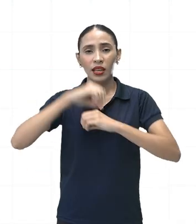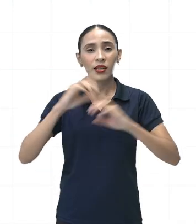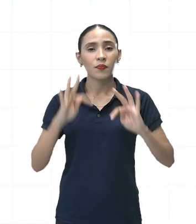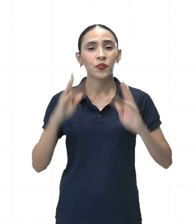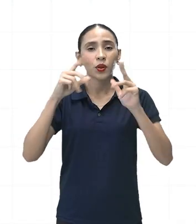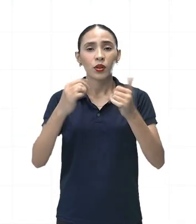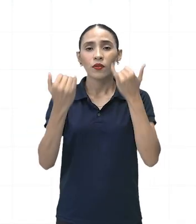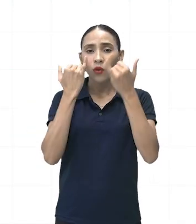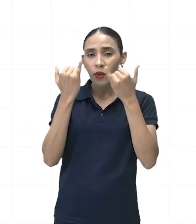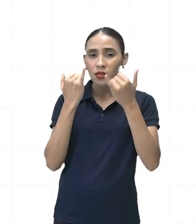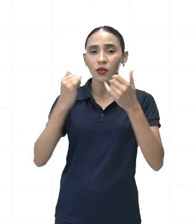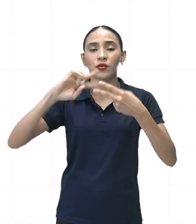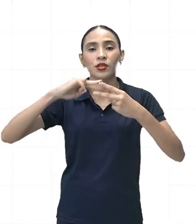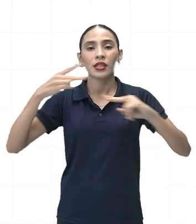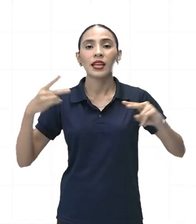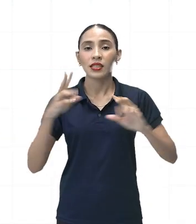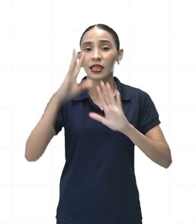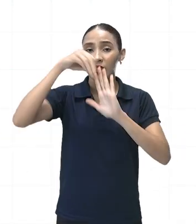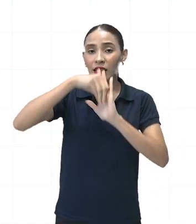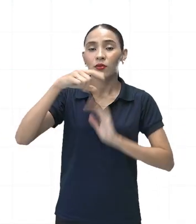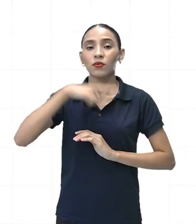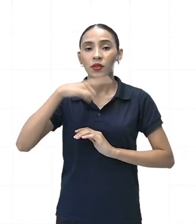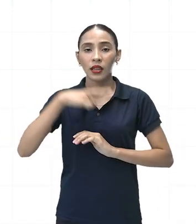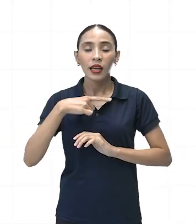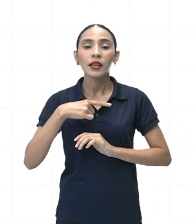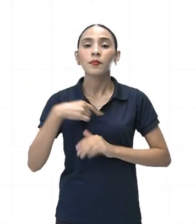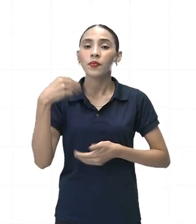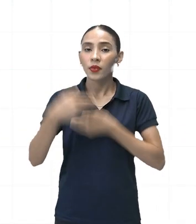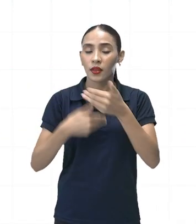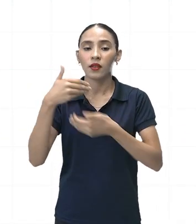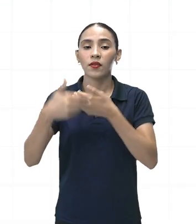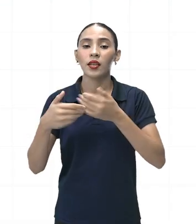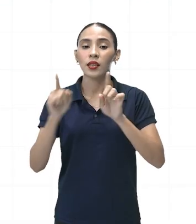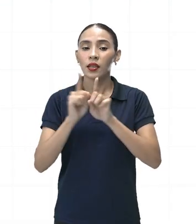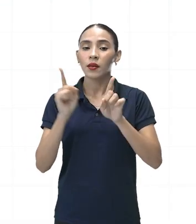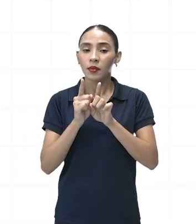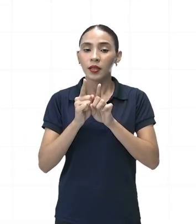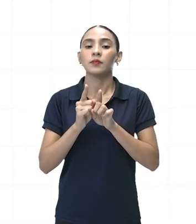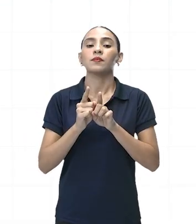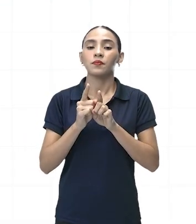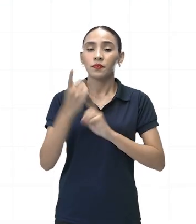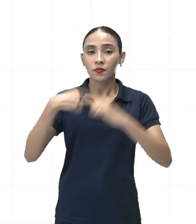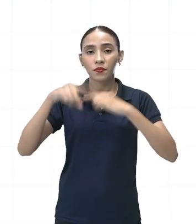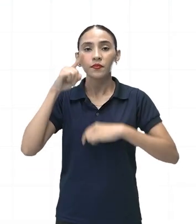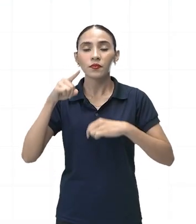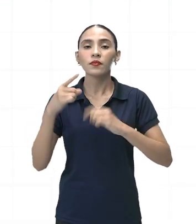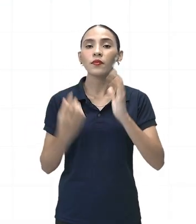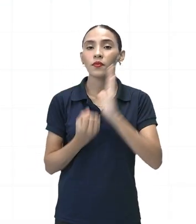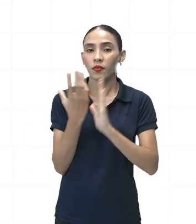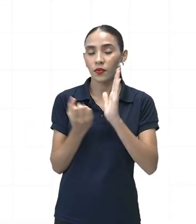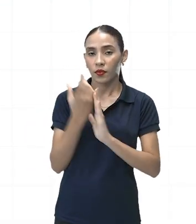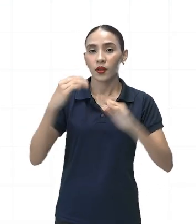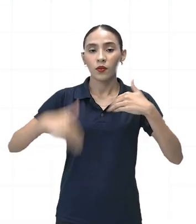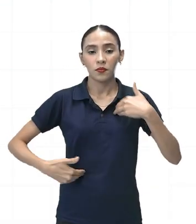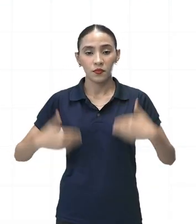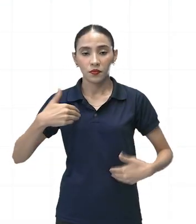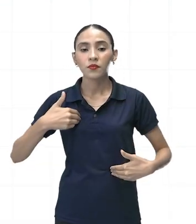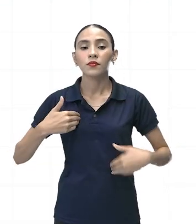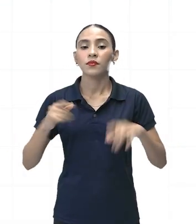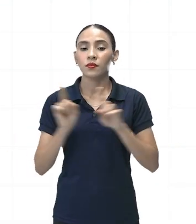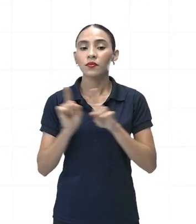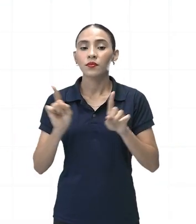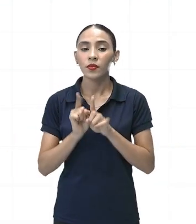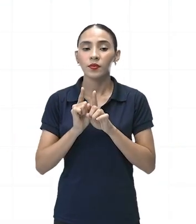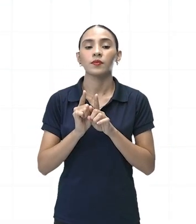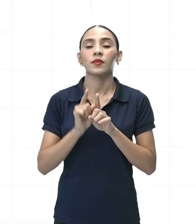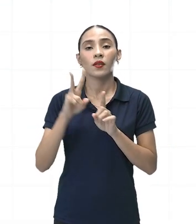toda a informação genética necessária para o desenvolvimento, o funcionamento e a reprodução dos organismos